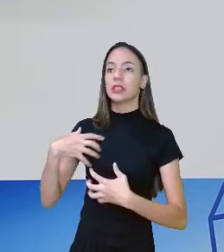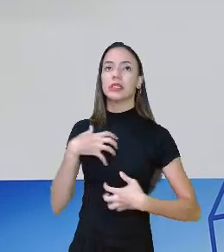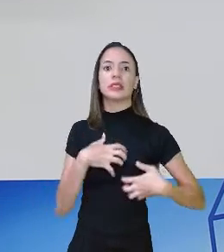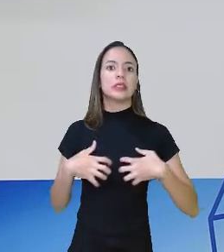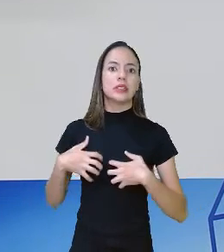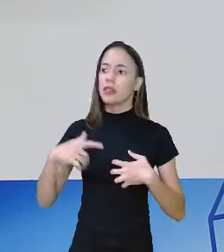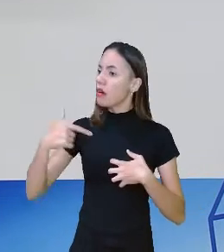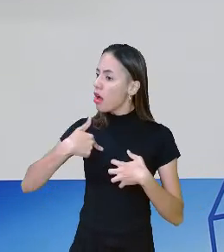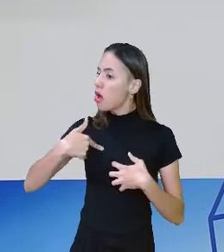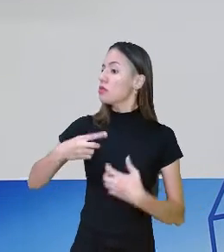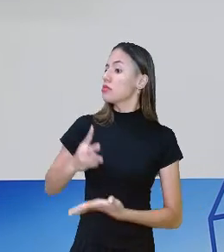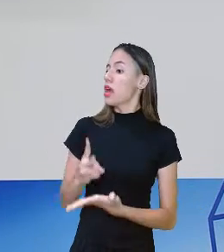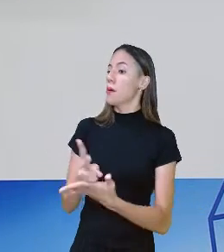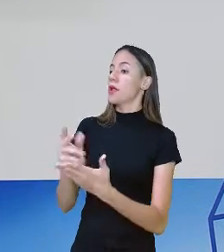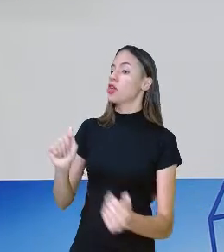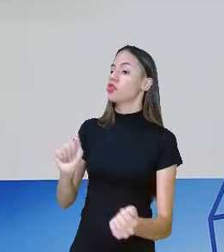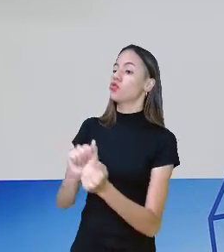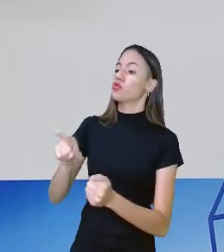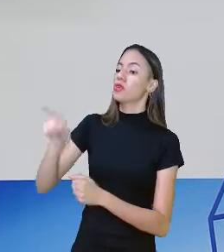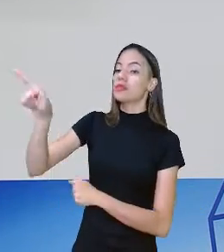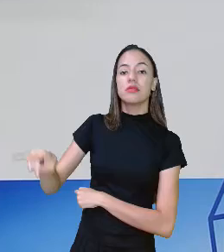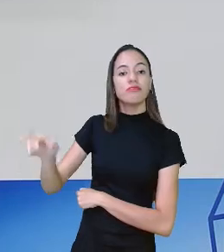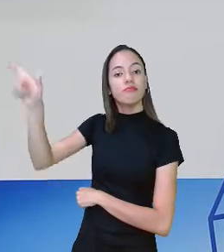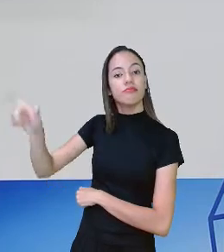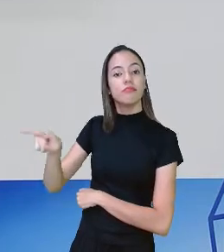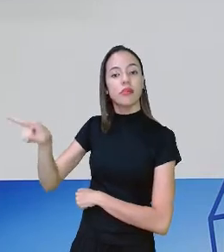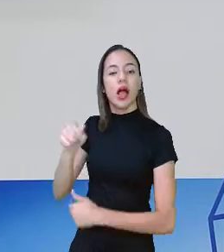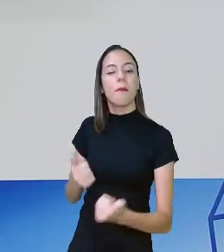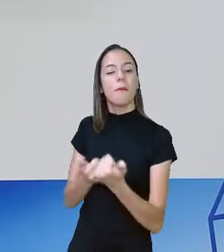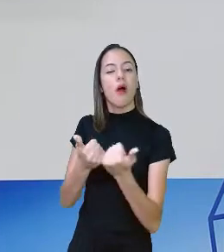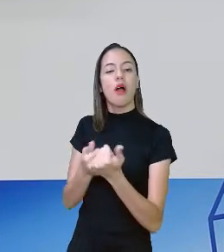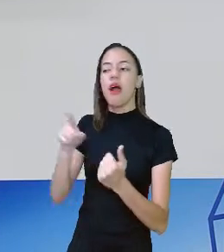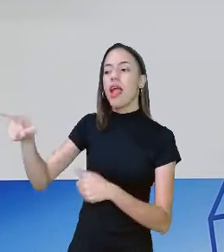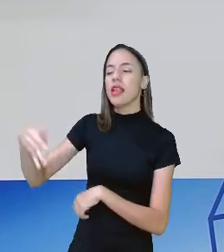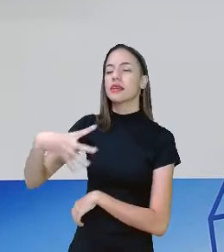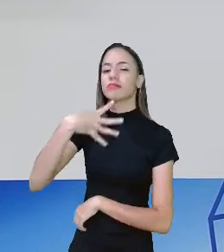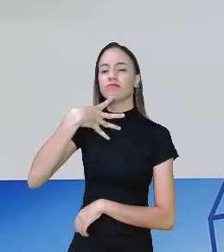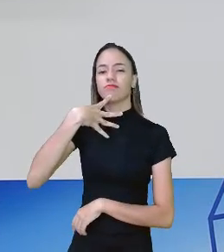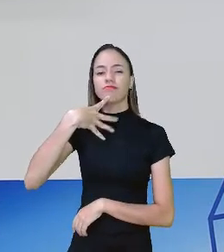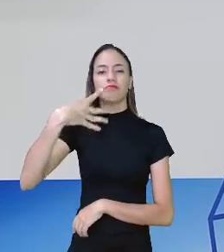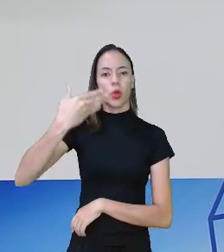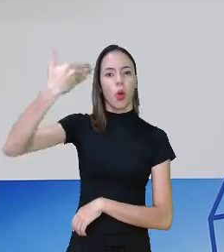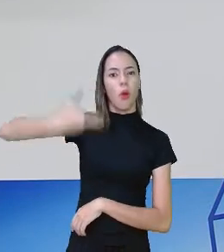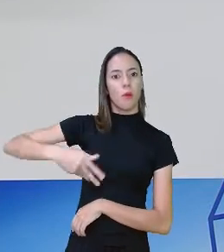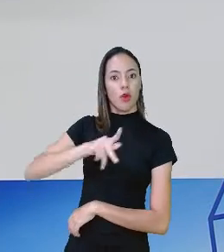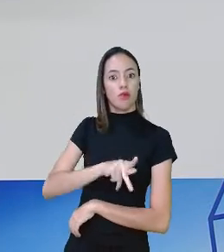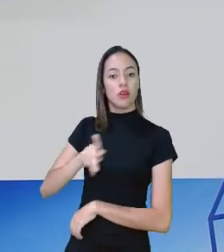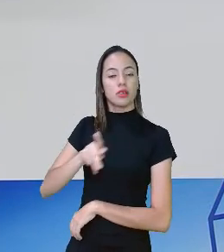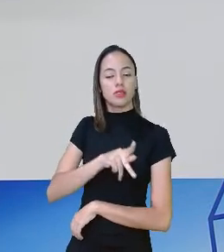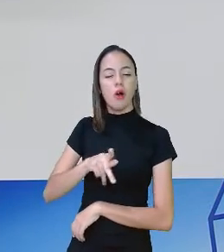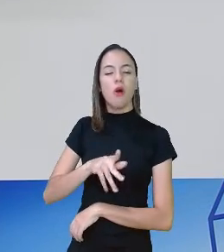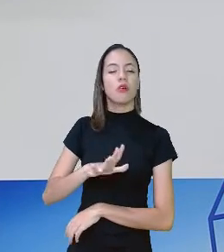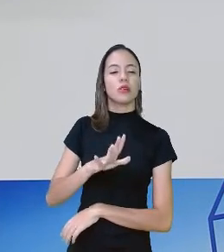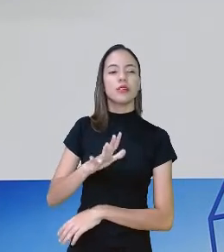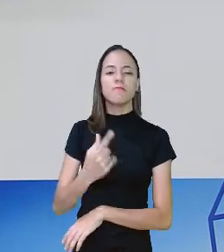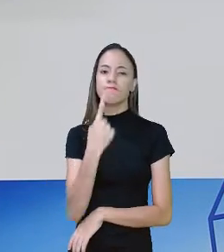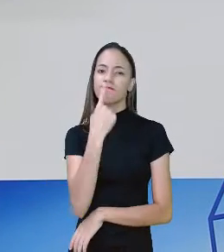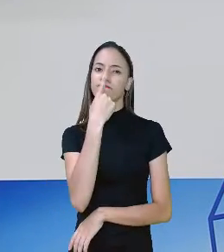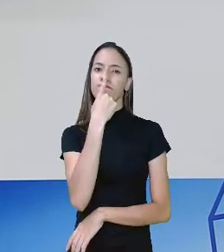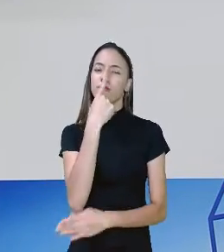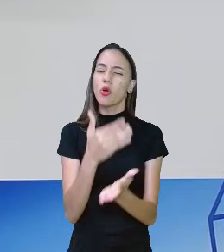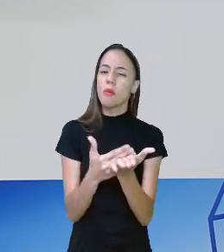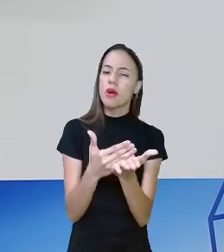apoiar. Então, ele aos poucos vai conhecendo e vai criando vínculo com o professor. E aí as coisas começam a